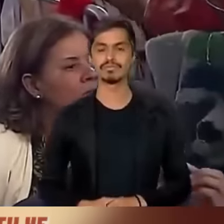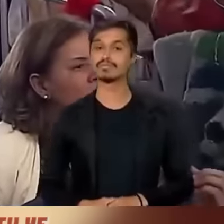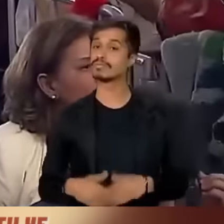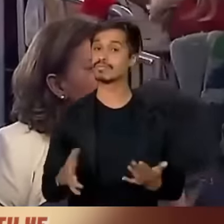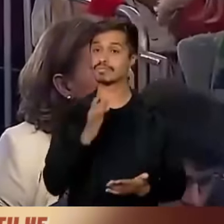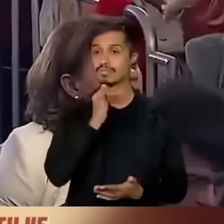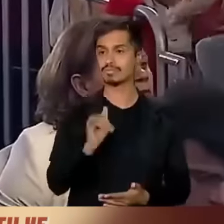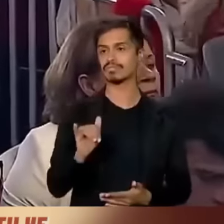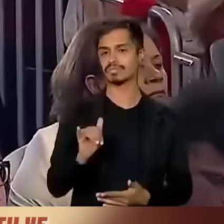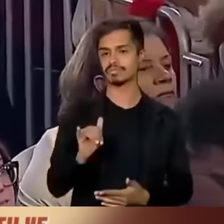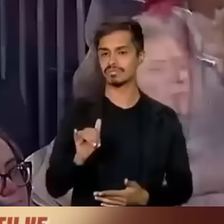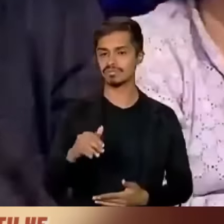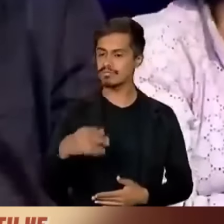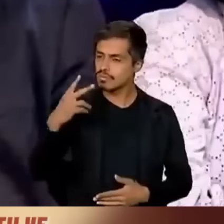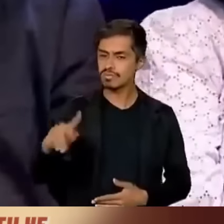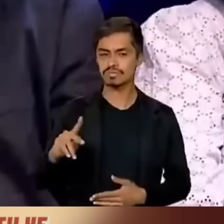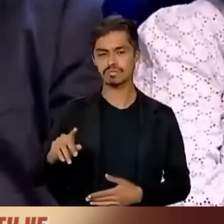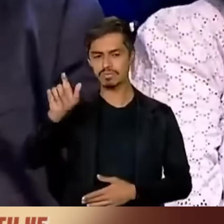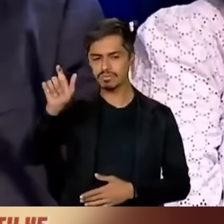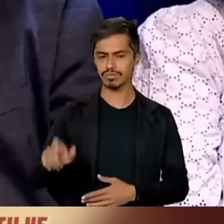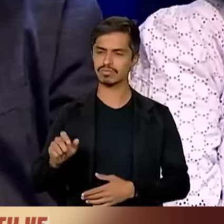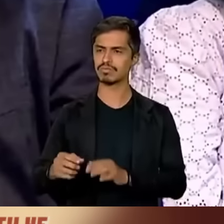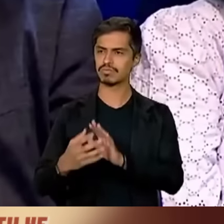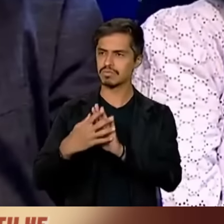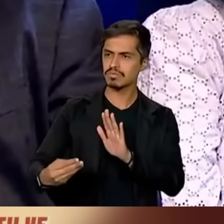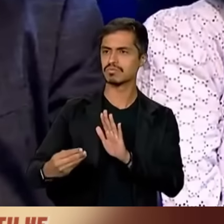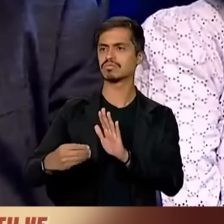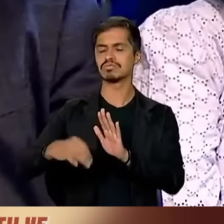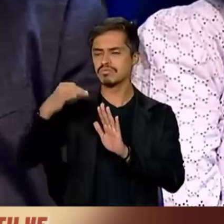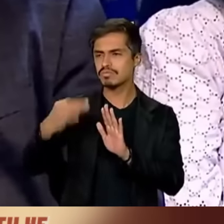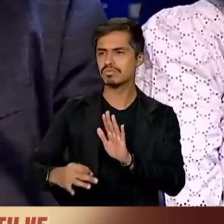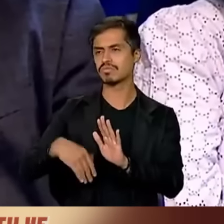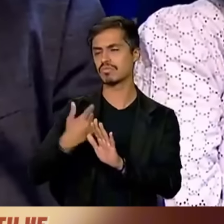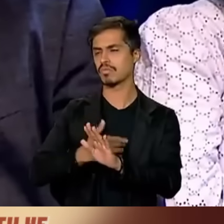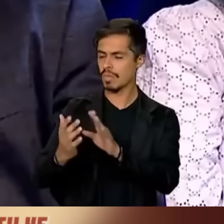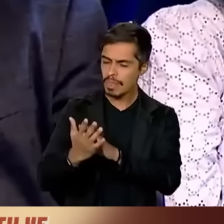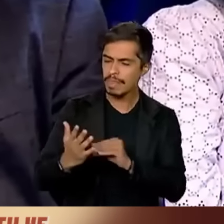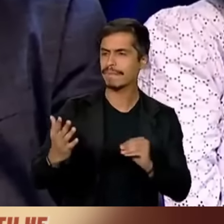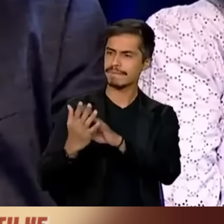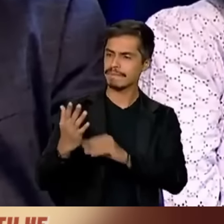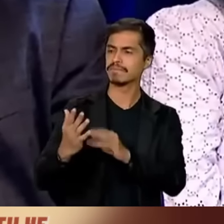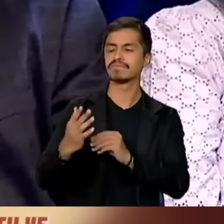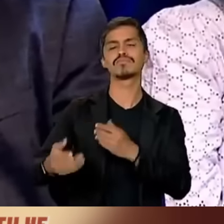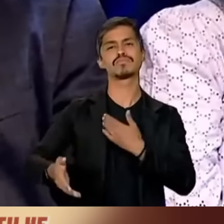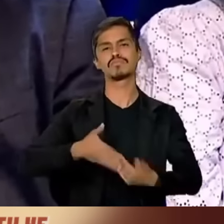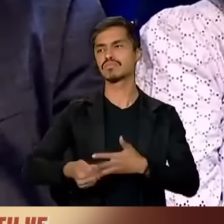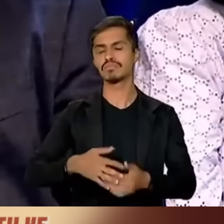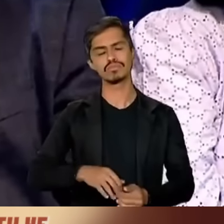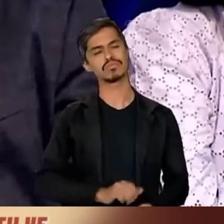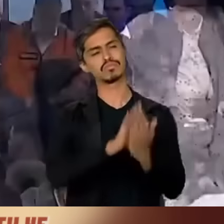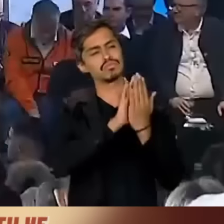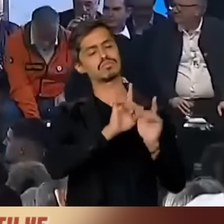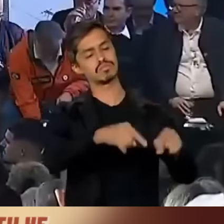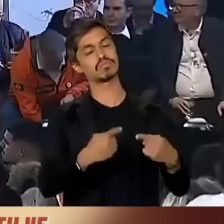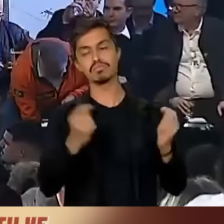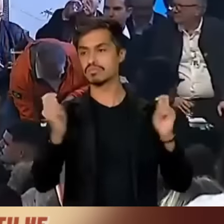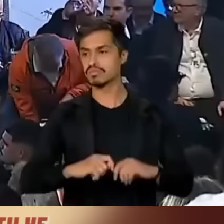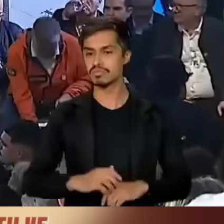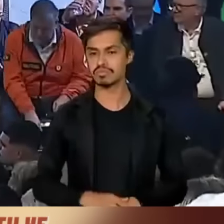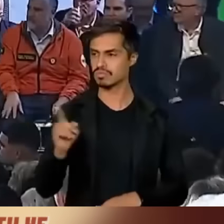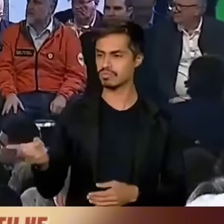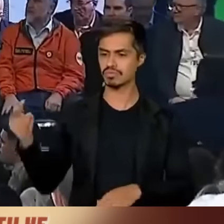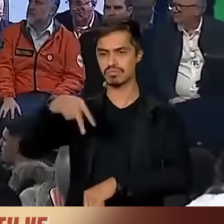E dizer que com seu exemplo de determinação e compromisso inabalável, podemos superar juntos quaisquer desafios. O seu retorno à presidência é